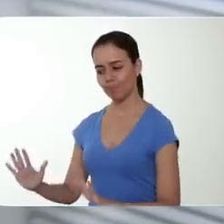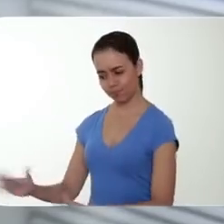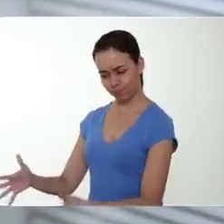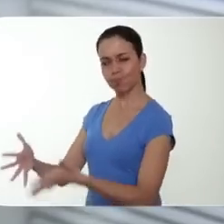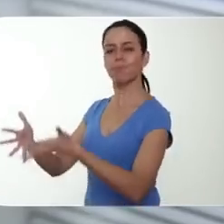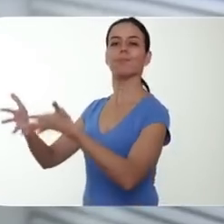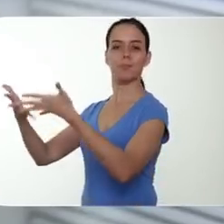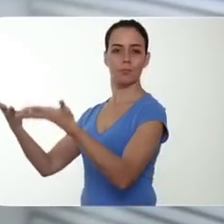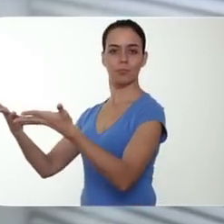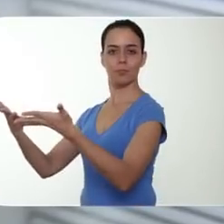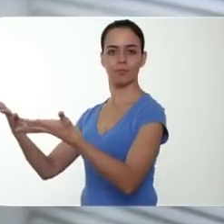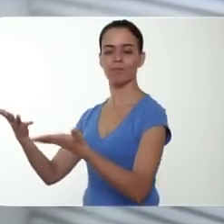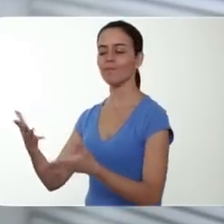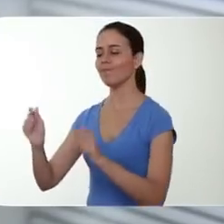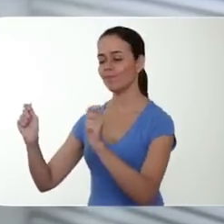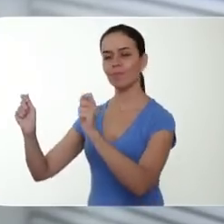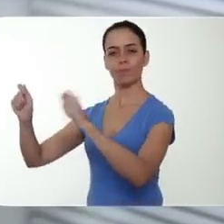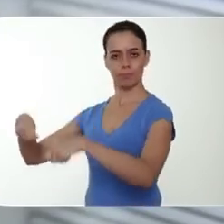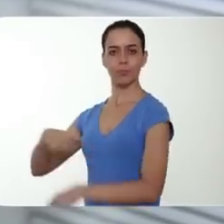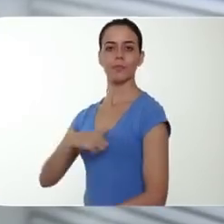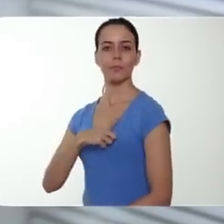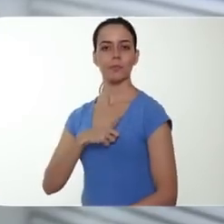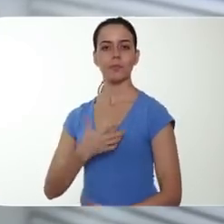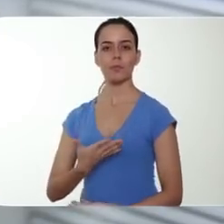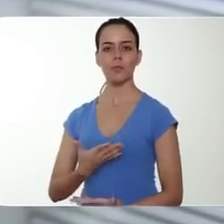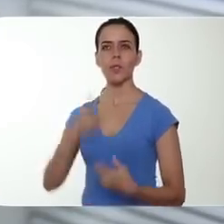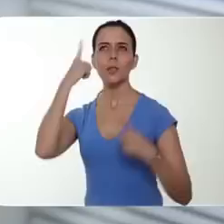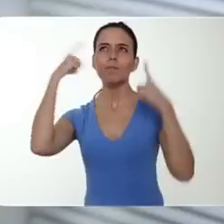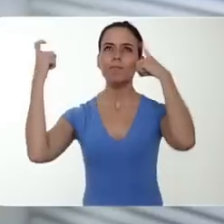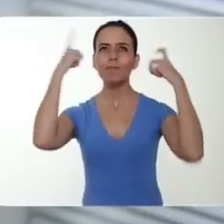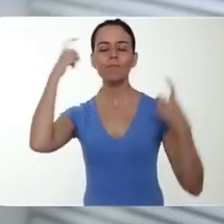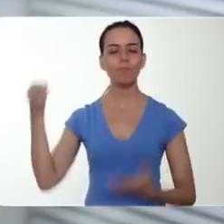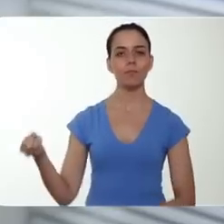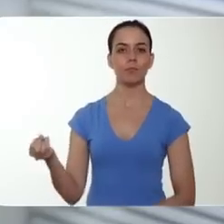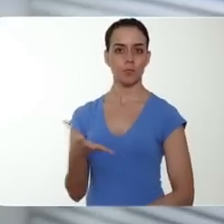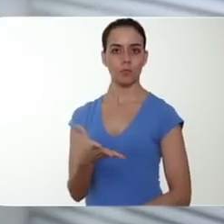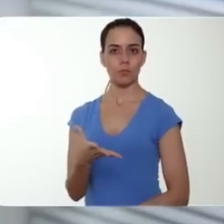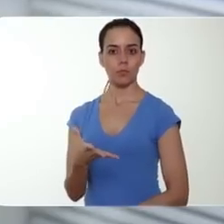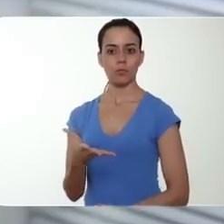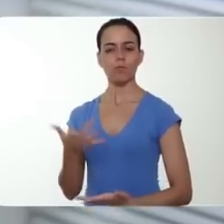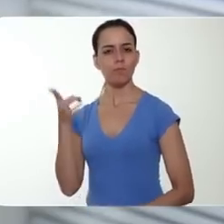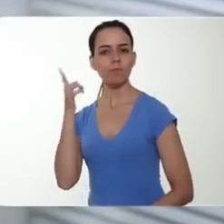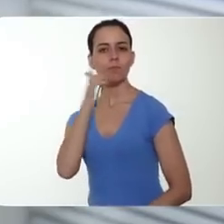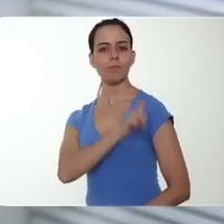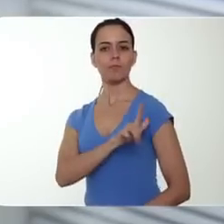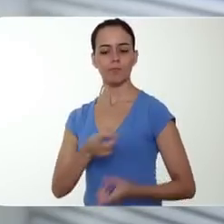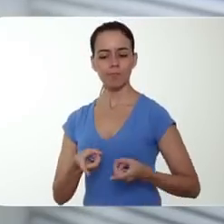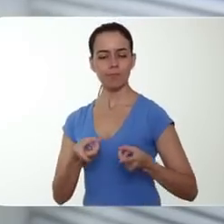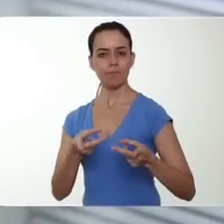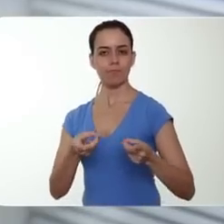para que as pessoas busquem cada vez mais estarem muito bem capacitadas, né, procurem criar diferenciais para que elas consigam